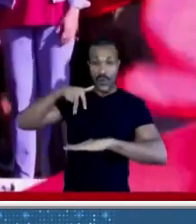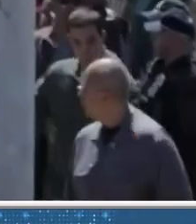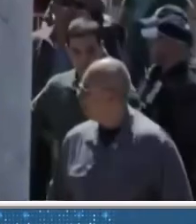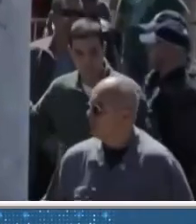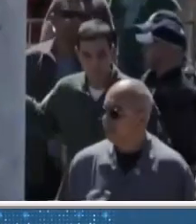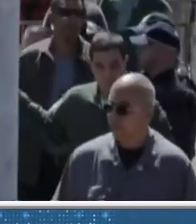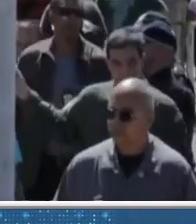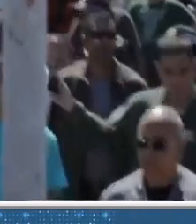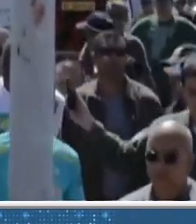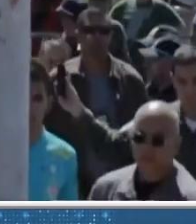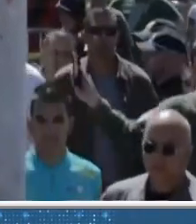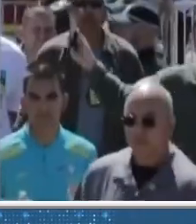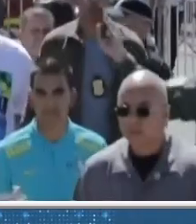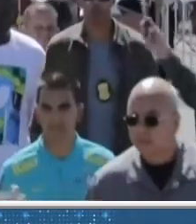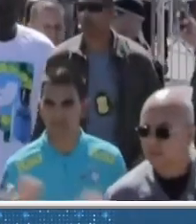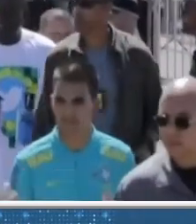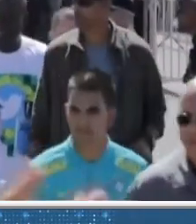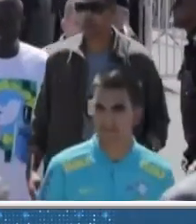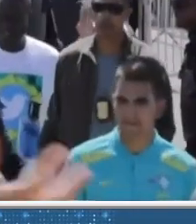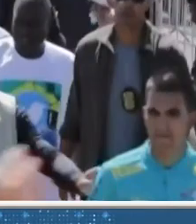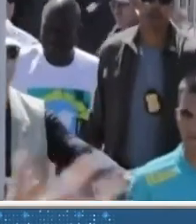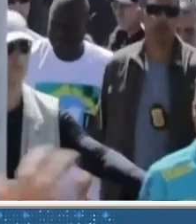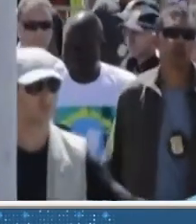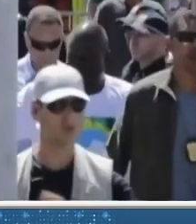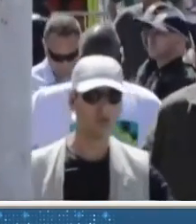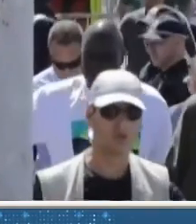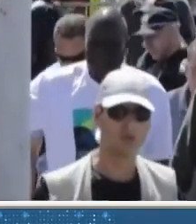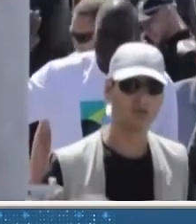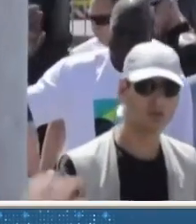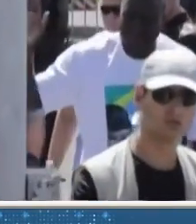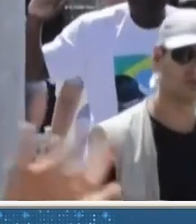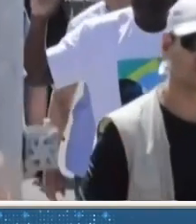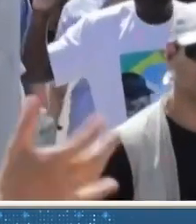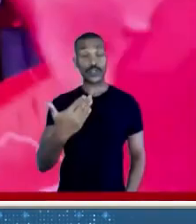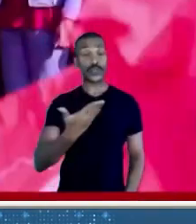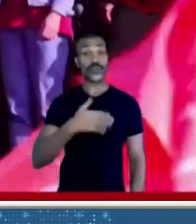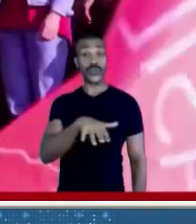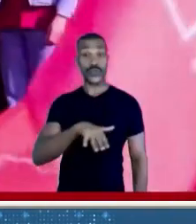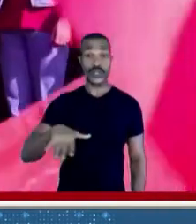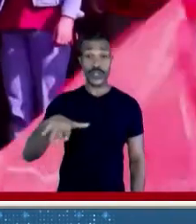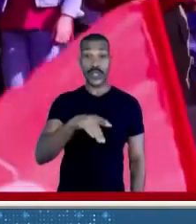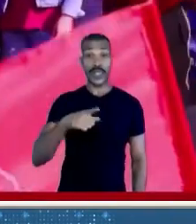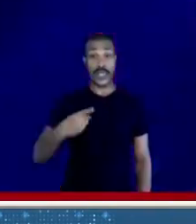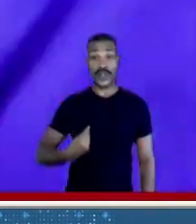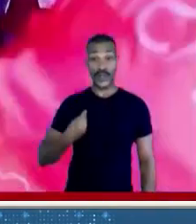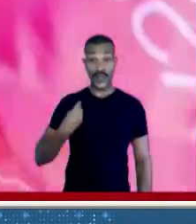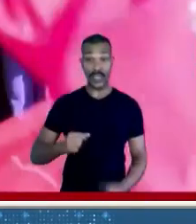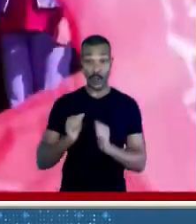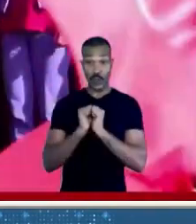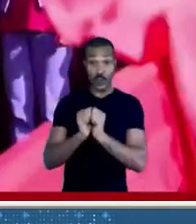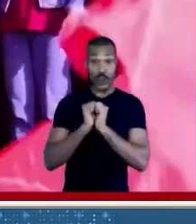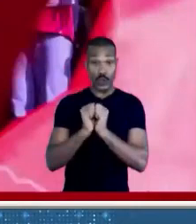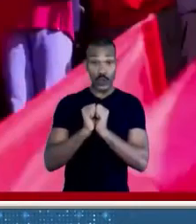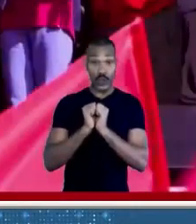estão acontecendo, os programas de rádio e TV, a aprofundar as suas propostas e mostrar o que é possível fazer para que o país